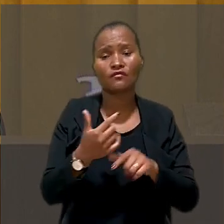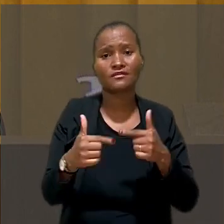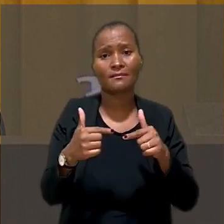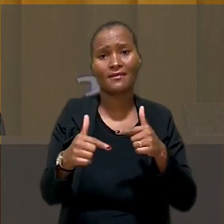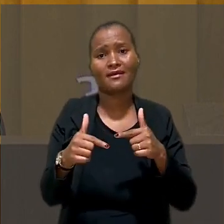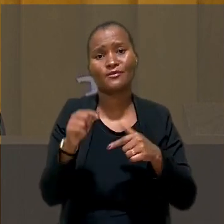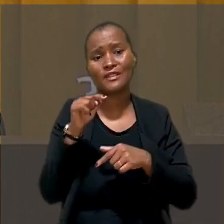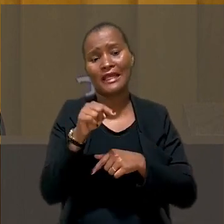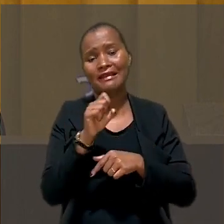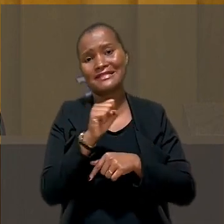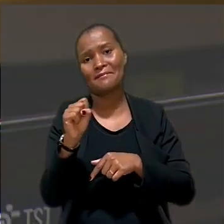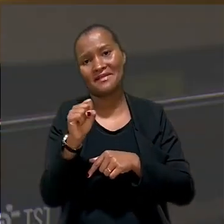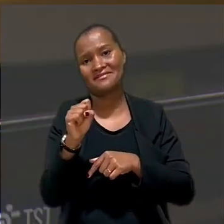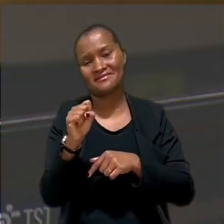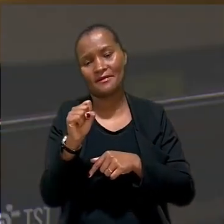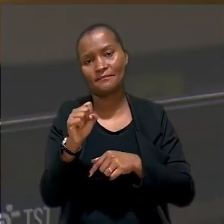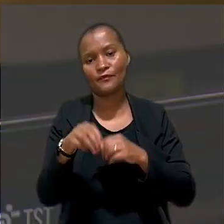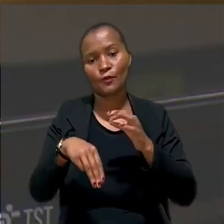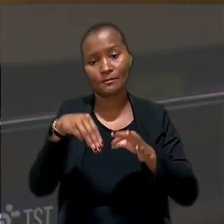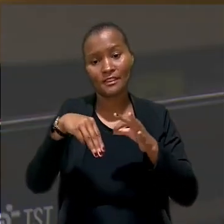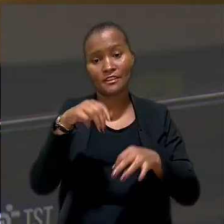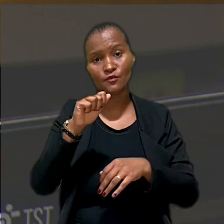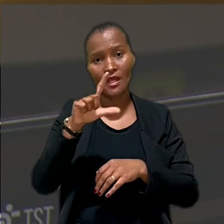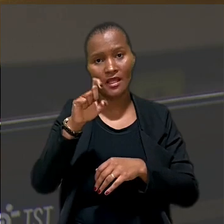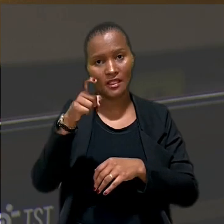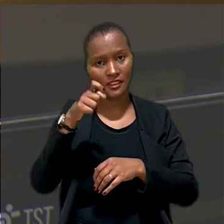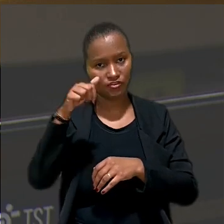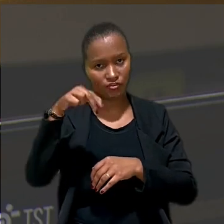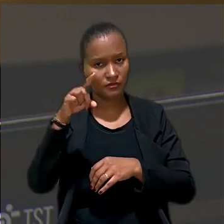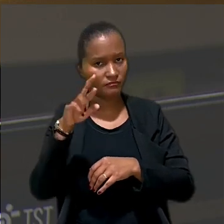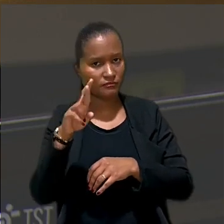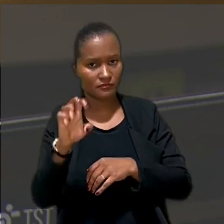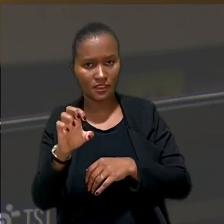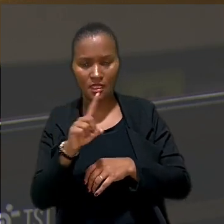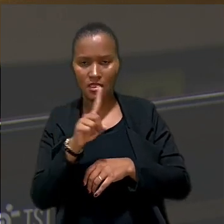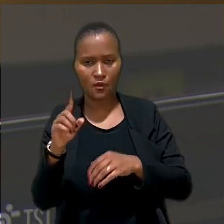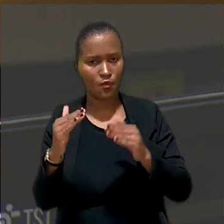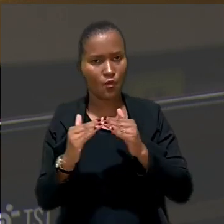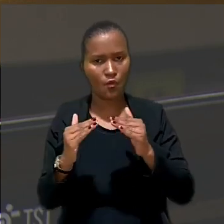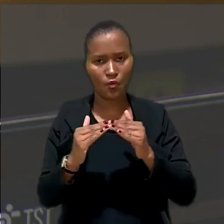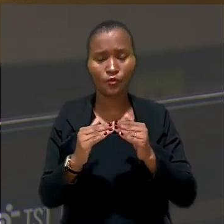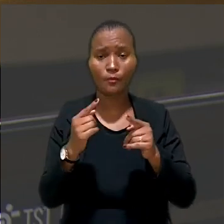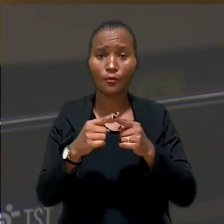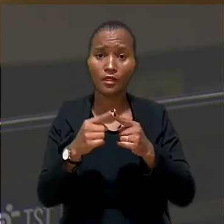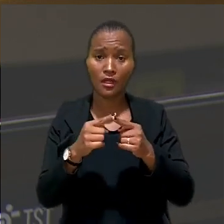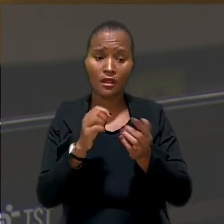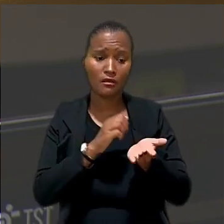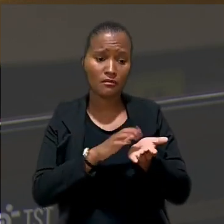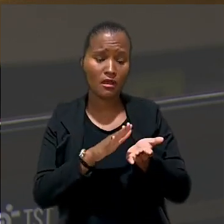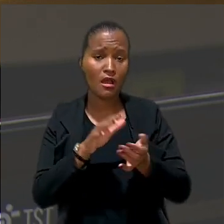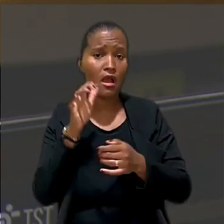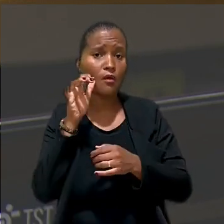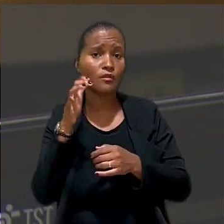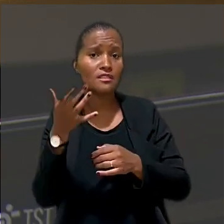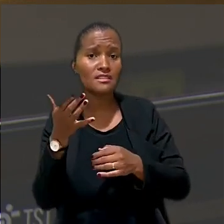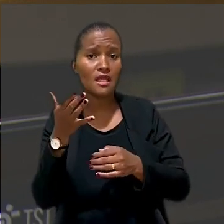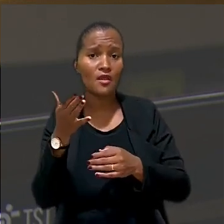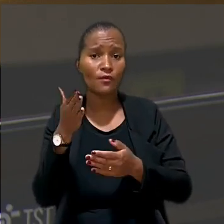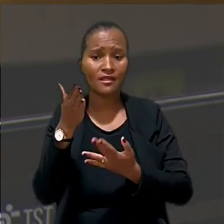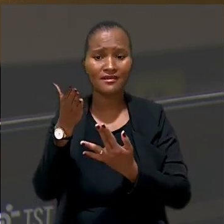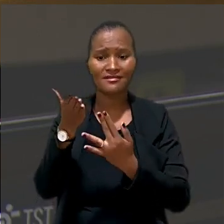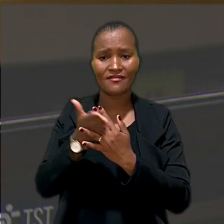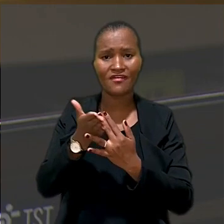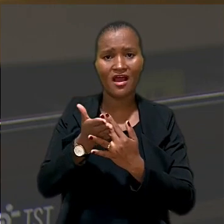Pelo menos naquele semestre. O ministro Alexandre Ramos discordou do relator, por entender que a dispensa ocorreu no intervalo